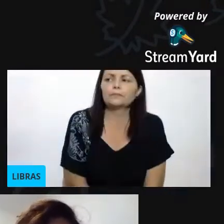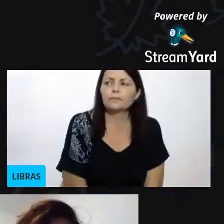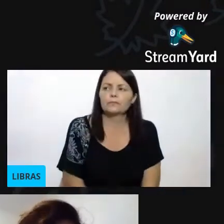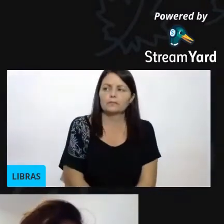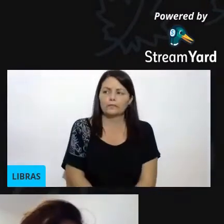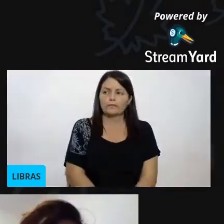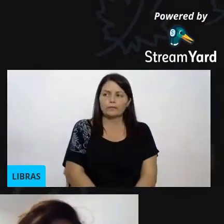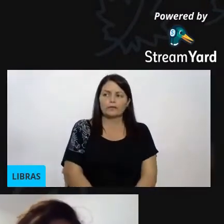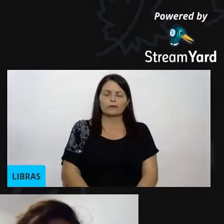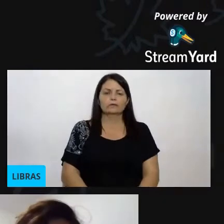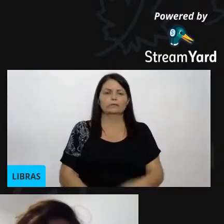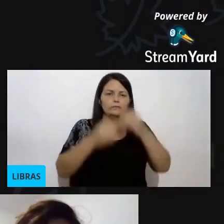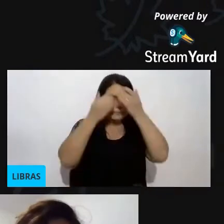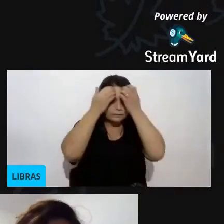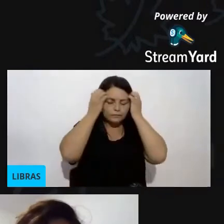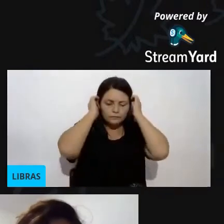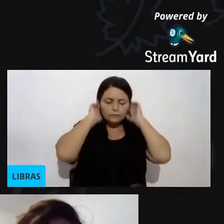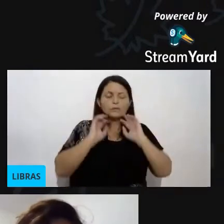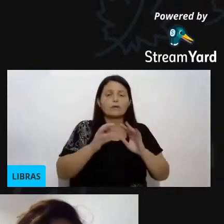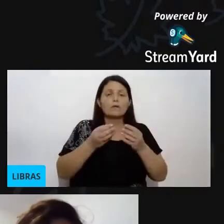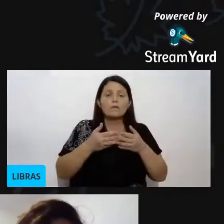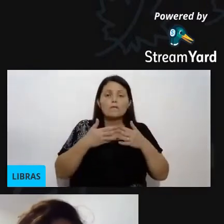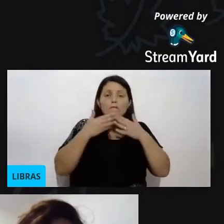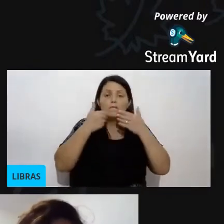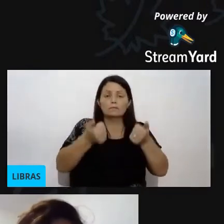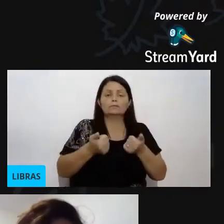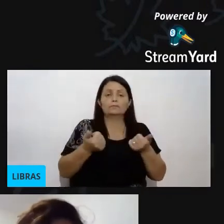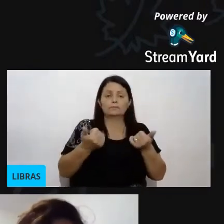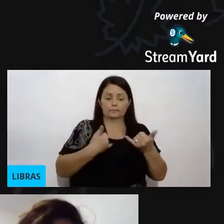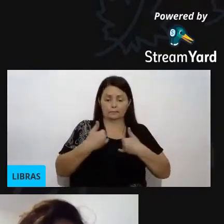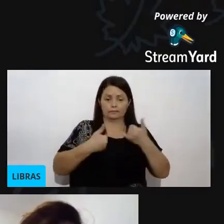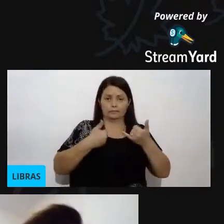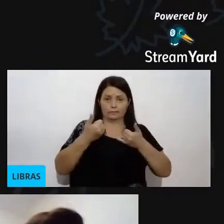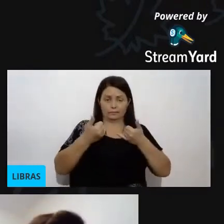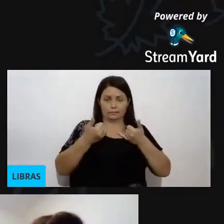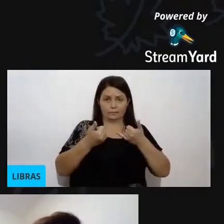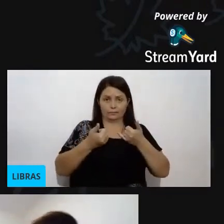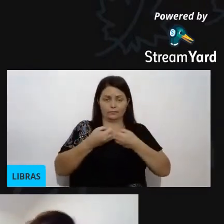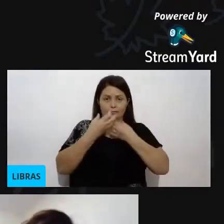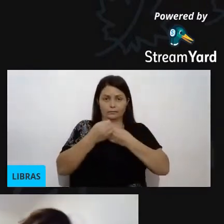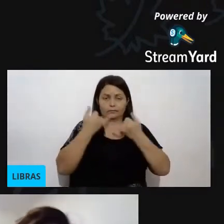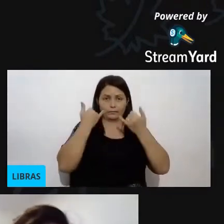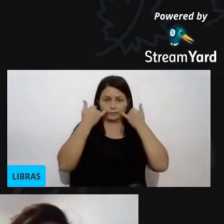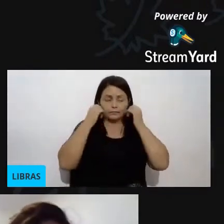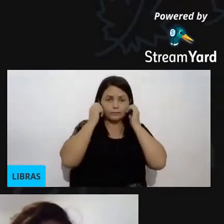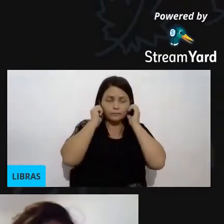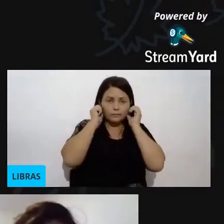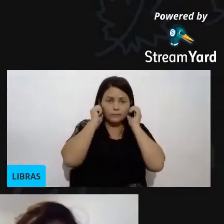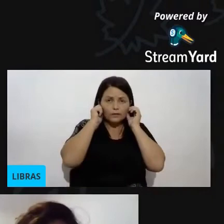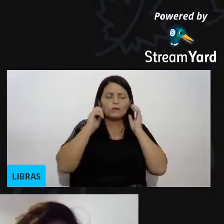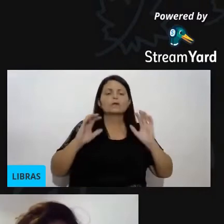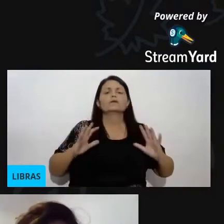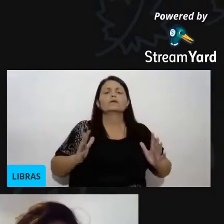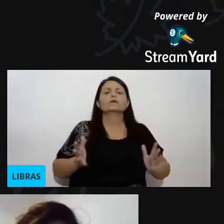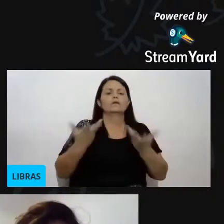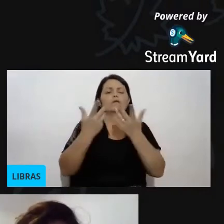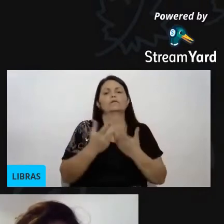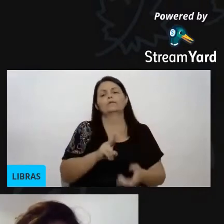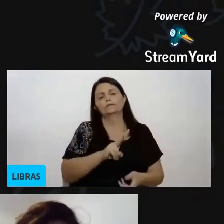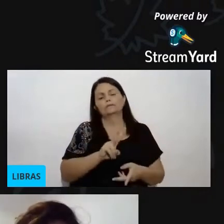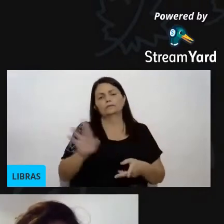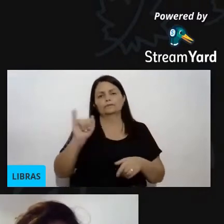melhor do que a gente ter informação. É isso que a gente busca o tempo inteiro, né? Como lidar, como fazer isso, como fazer